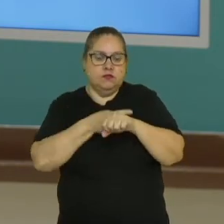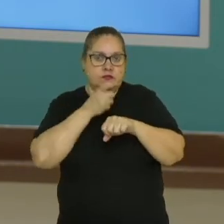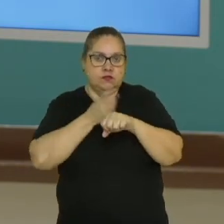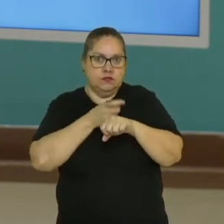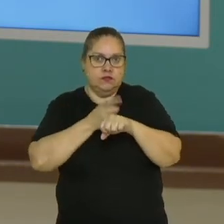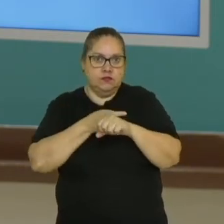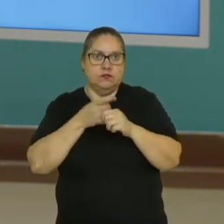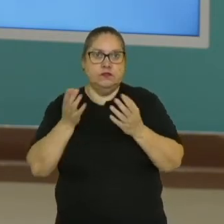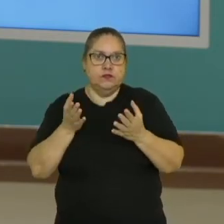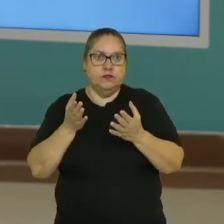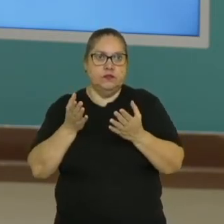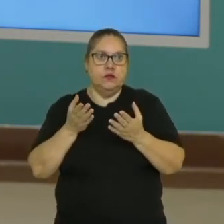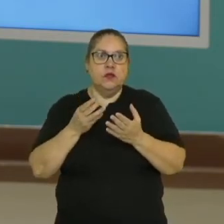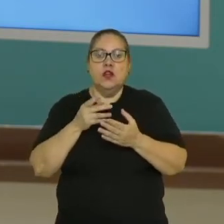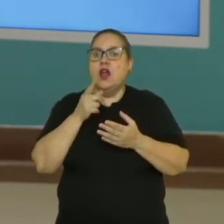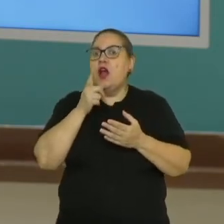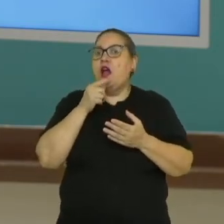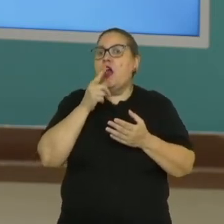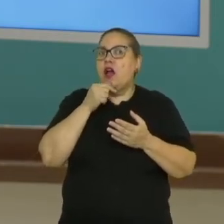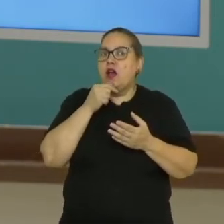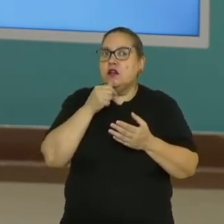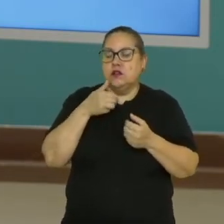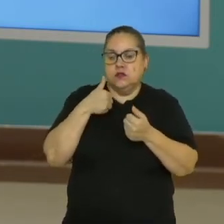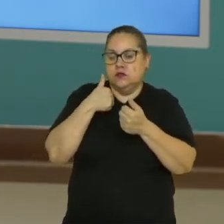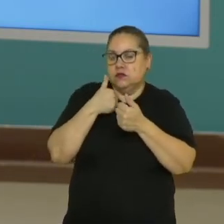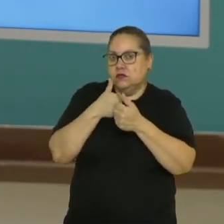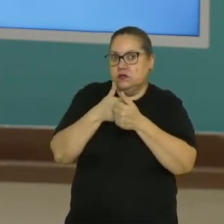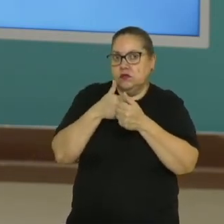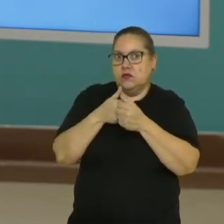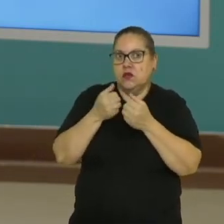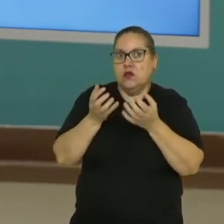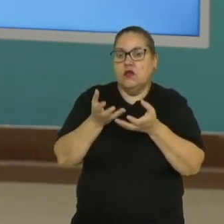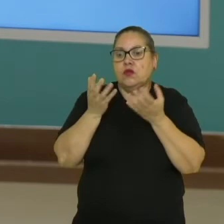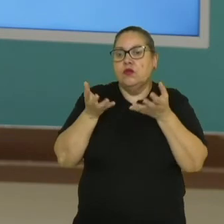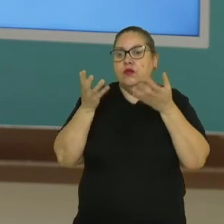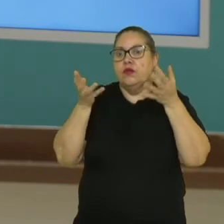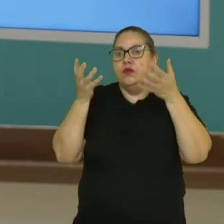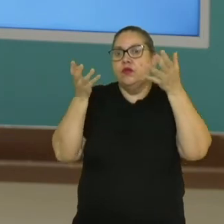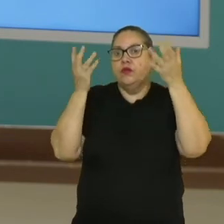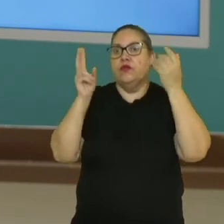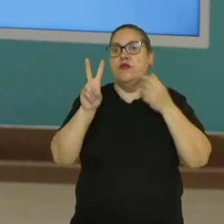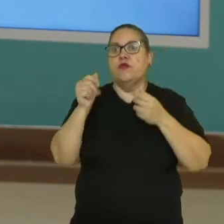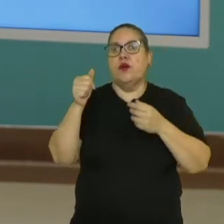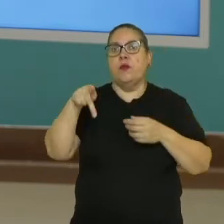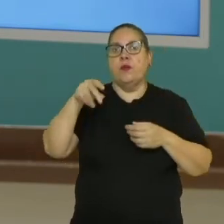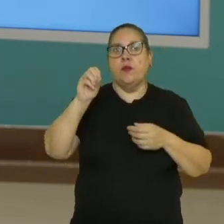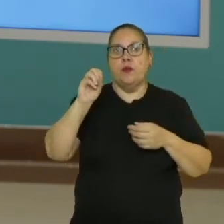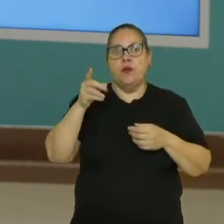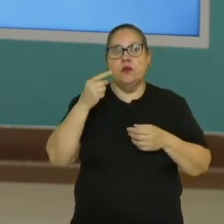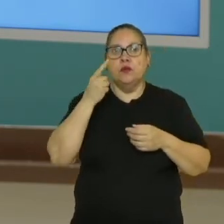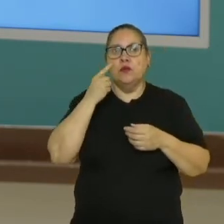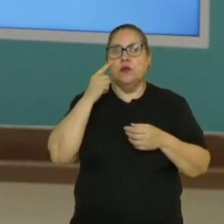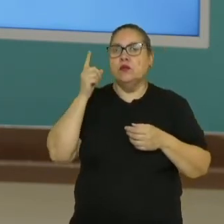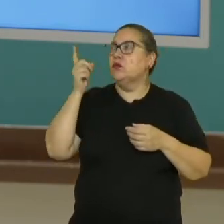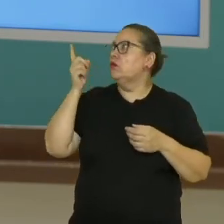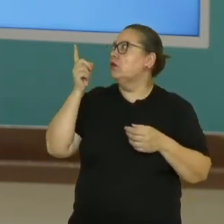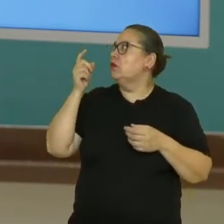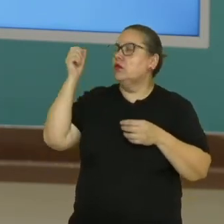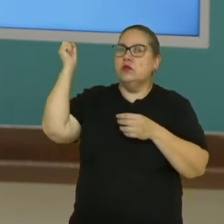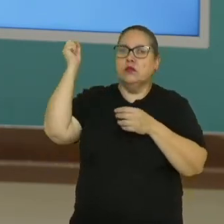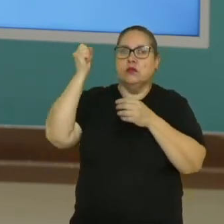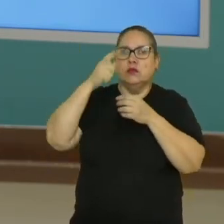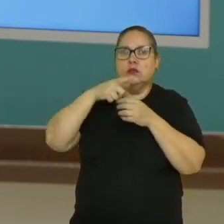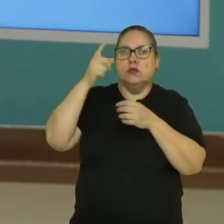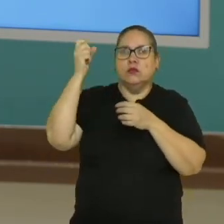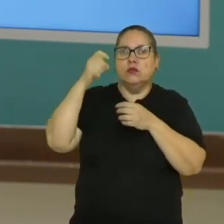vamos dizer assim. A água se encontrava no estado de vapor. Você está reparando lá o sol no